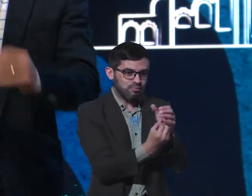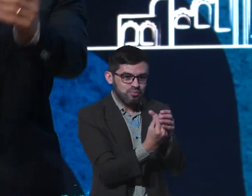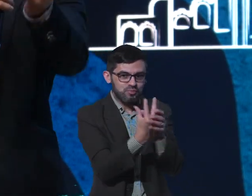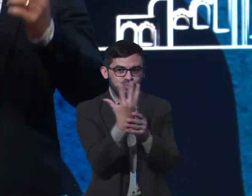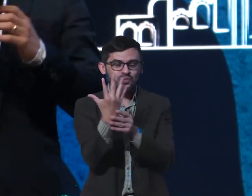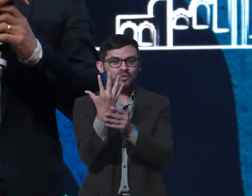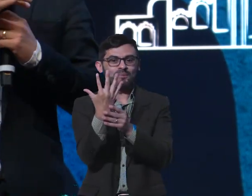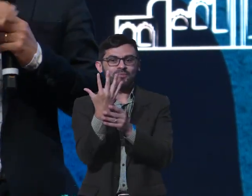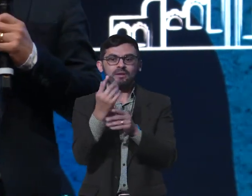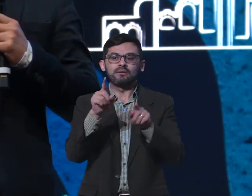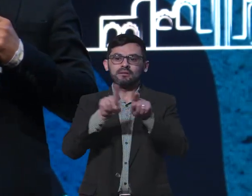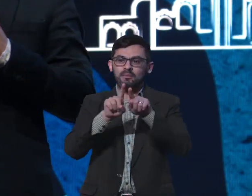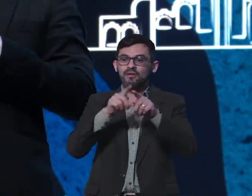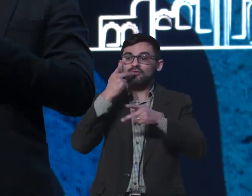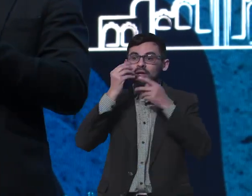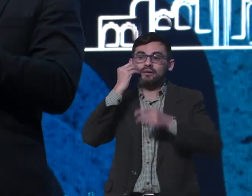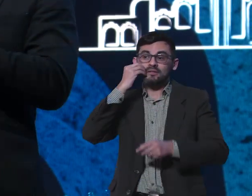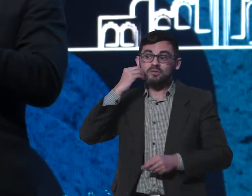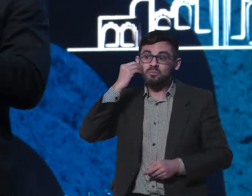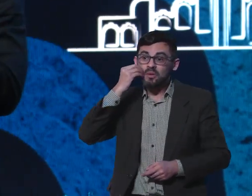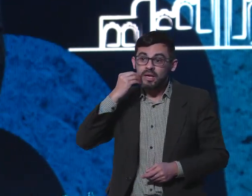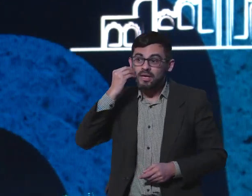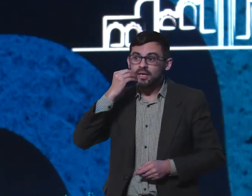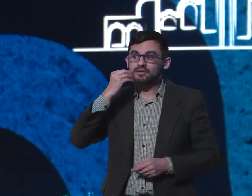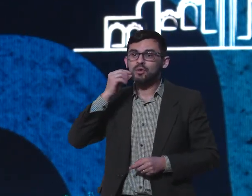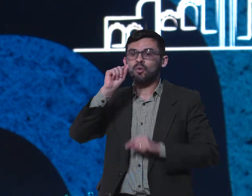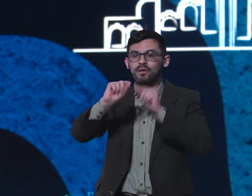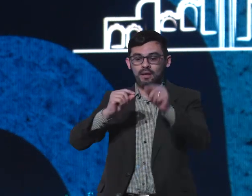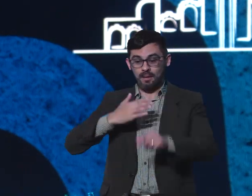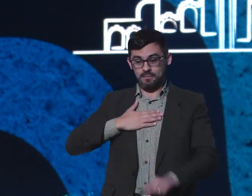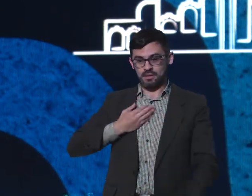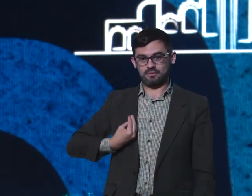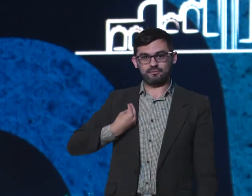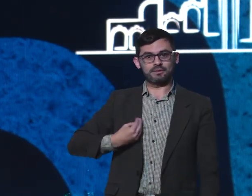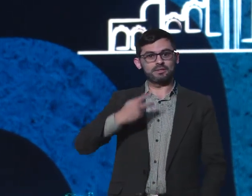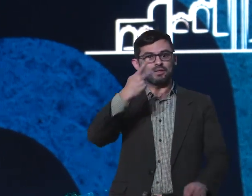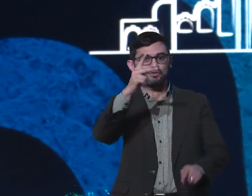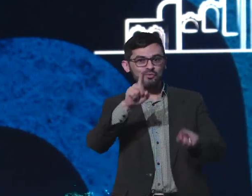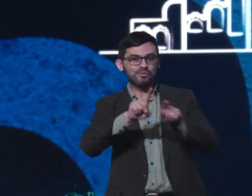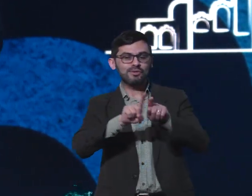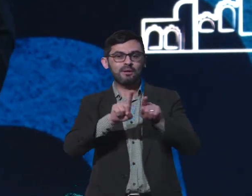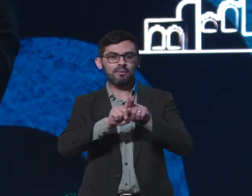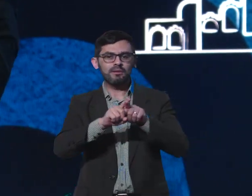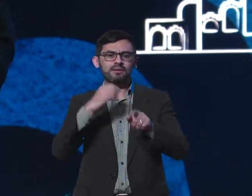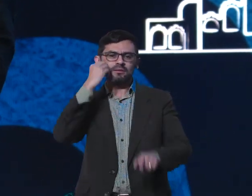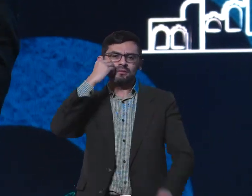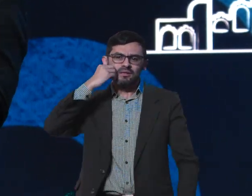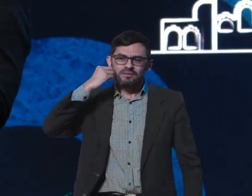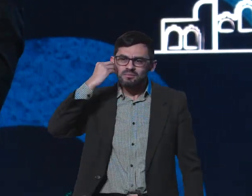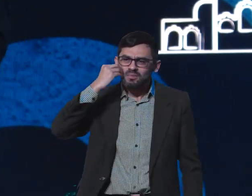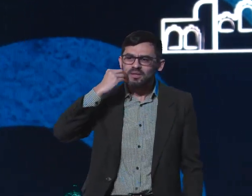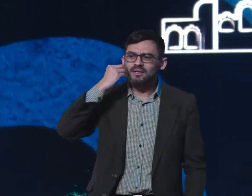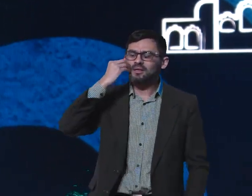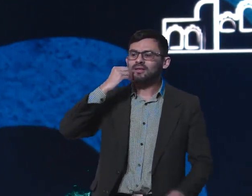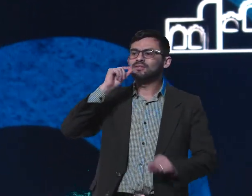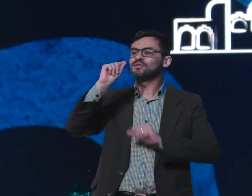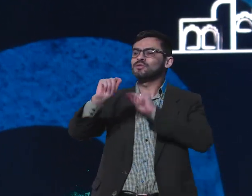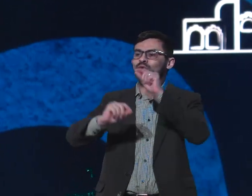Ele fala sobre a experiência que envolve a minha vida e a sua vida. E essas experiências, na verdade,